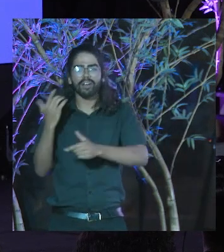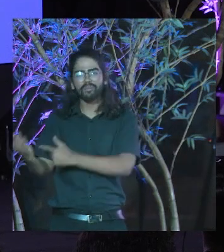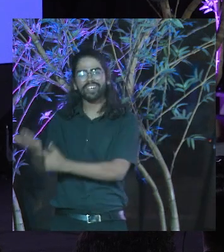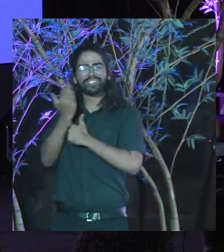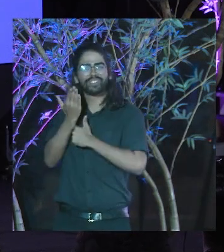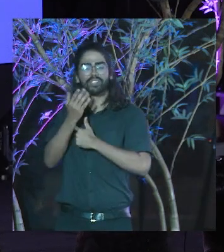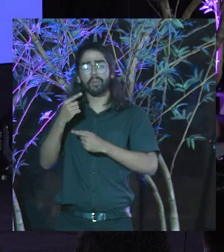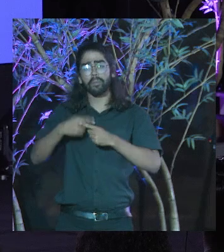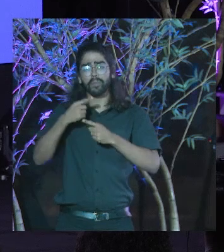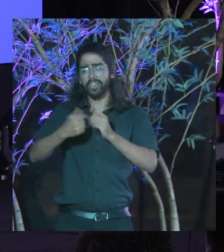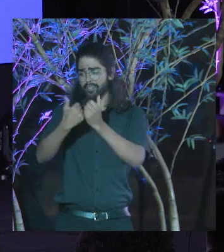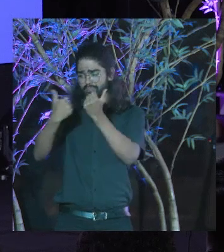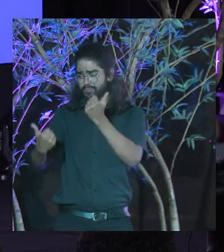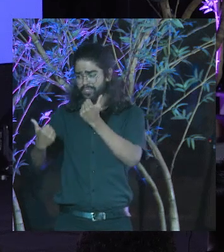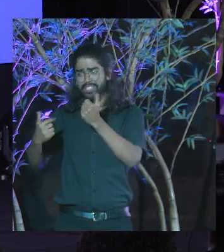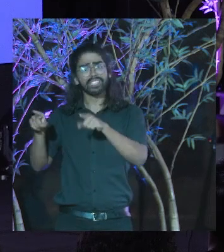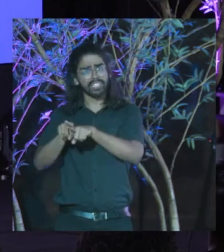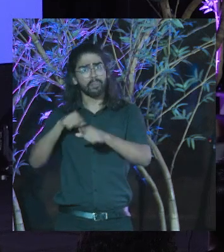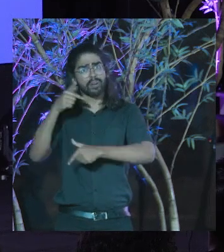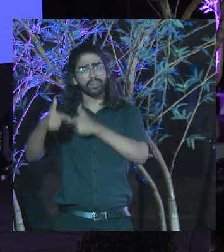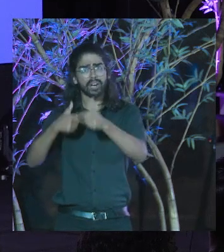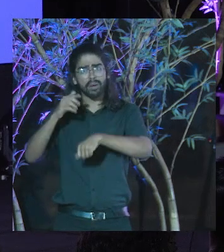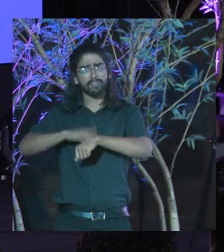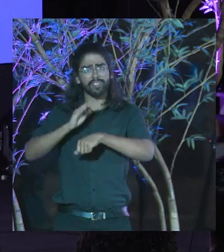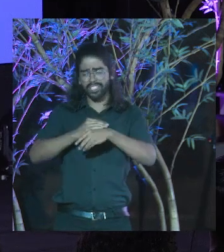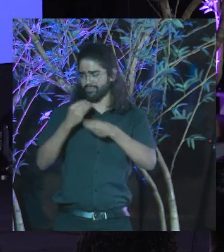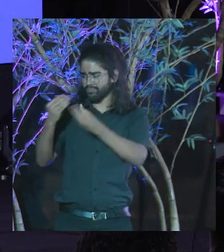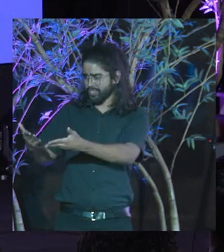assistentes artificiais fazem parte do trabalho por ele.